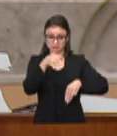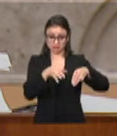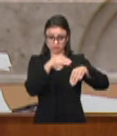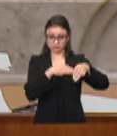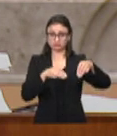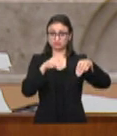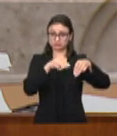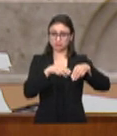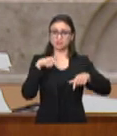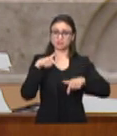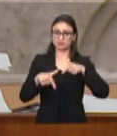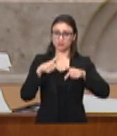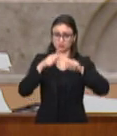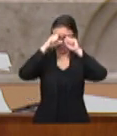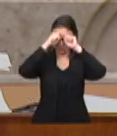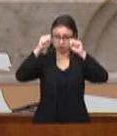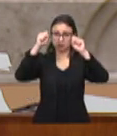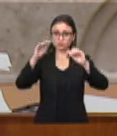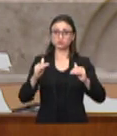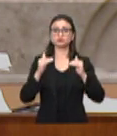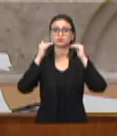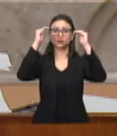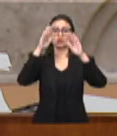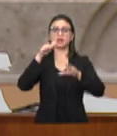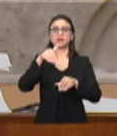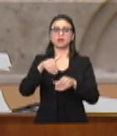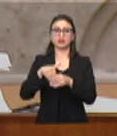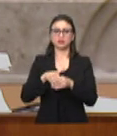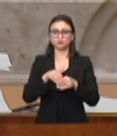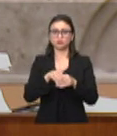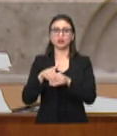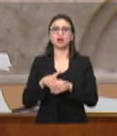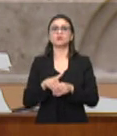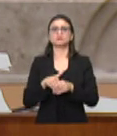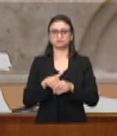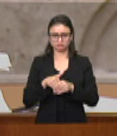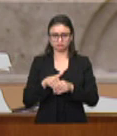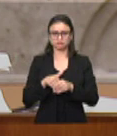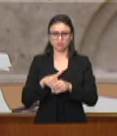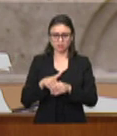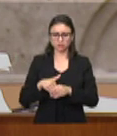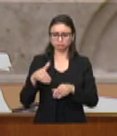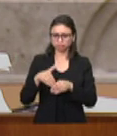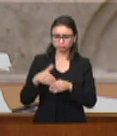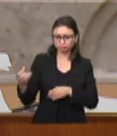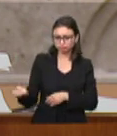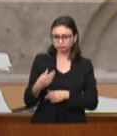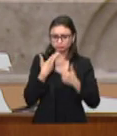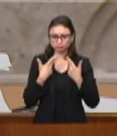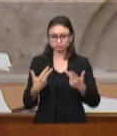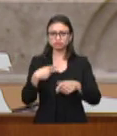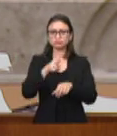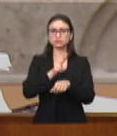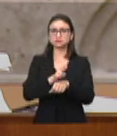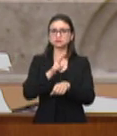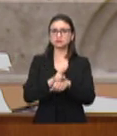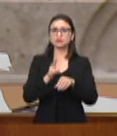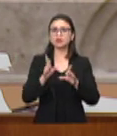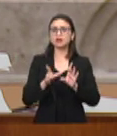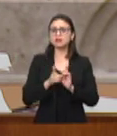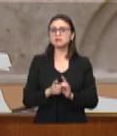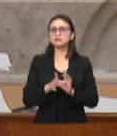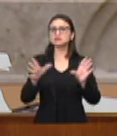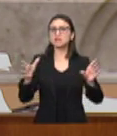atuou no Tribunal Superior Eleitoral, onde proferiu votos inovadores sobre proteção da liberdade